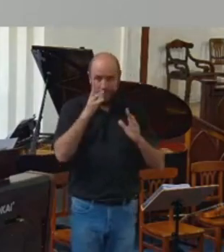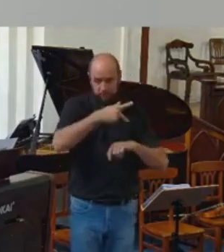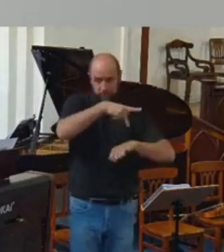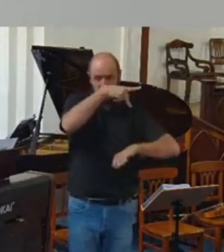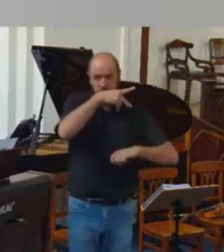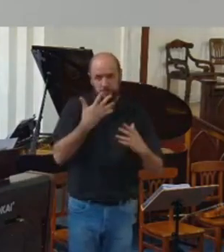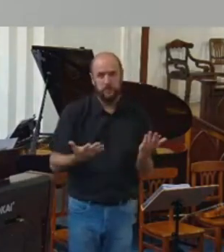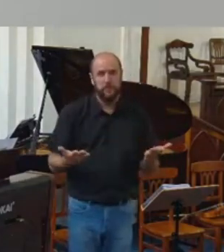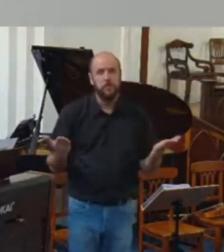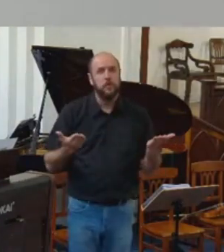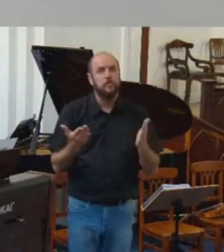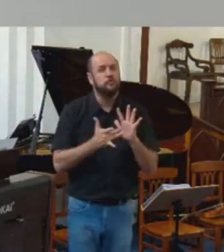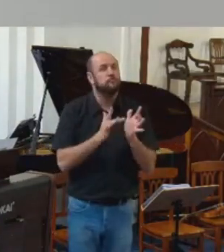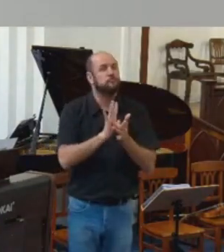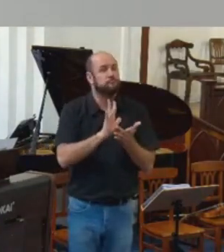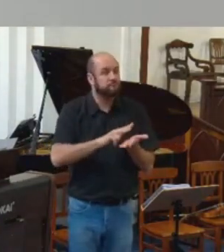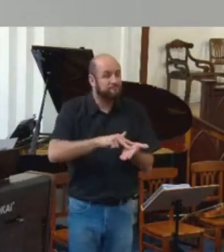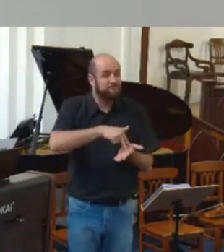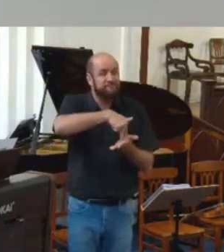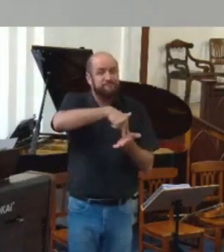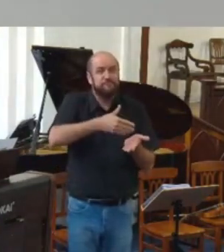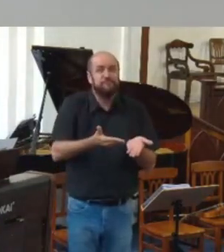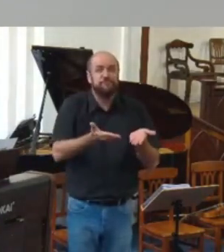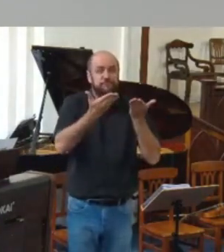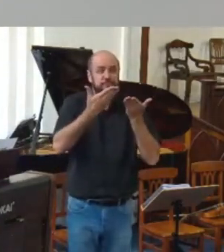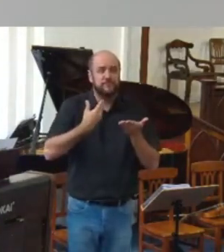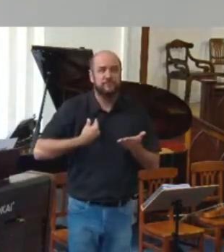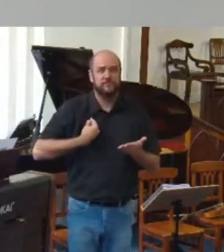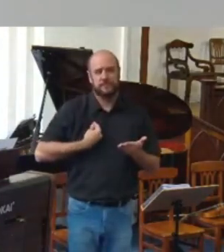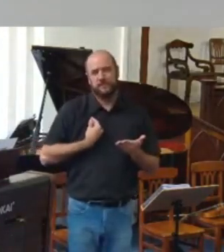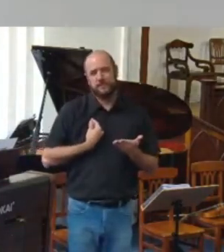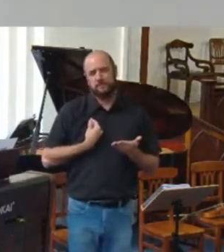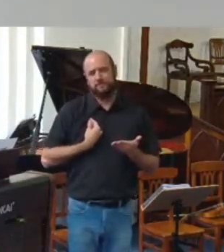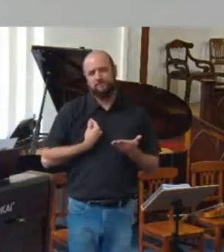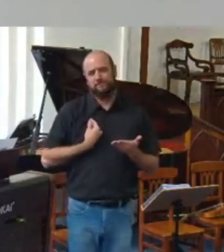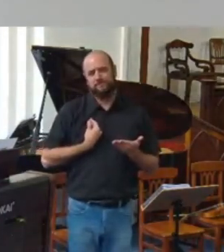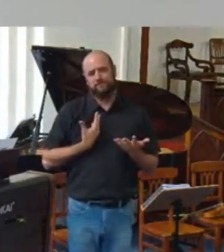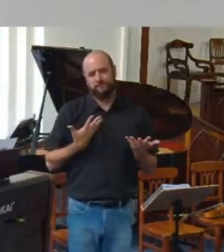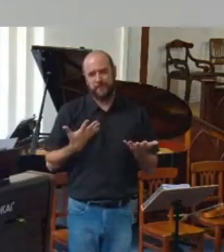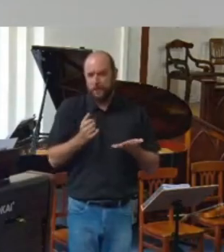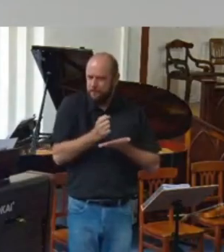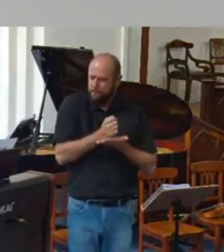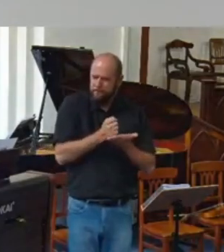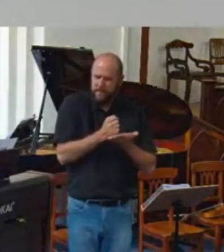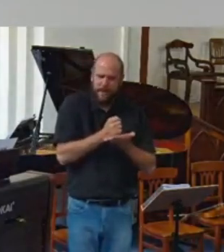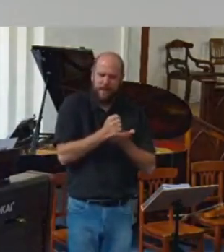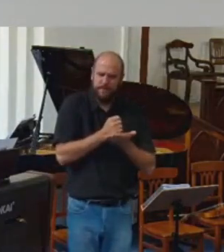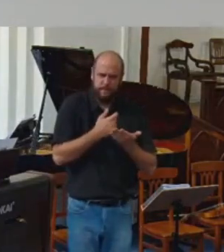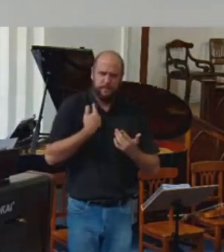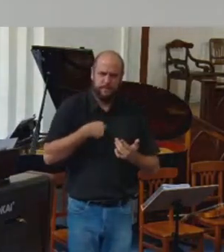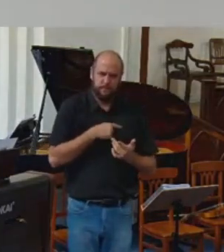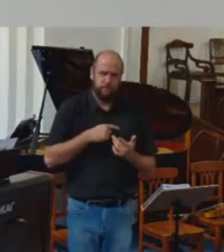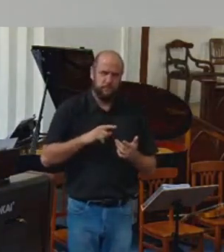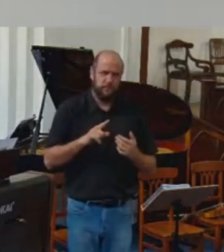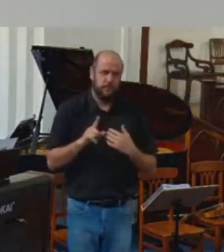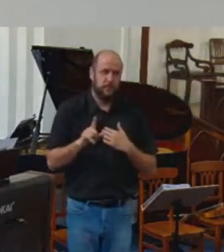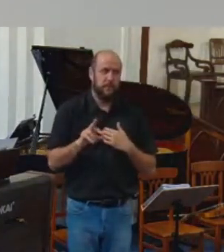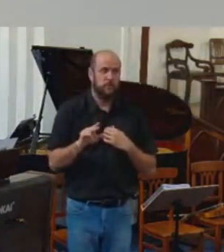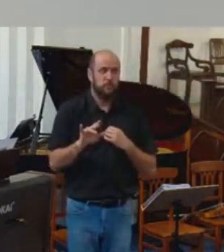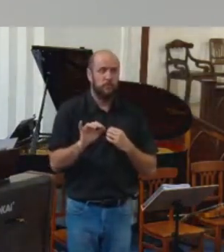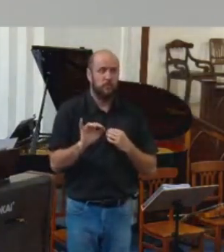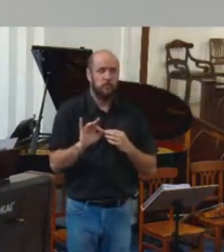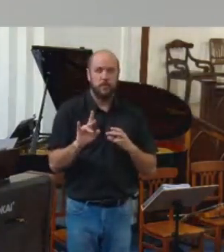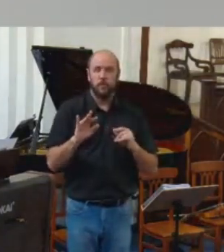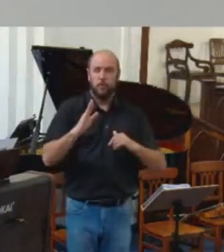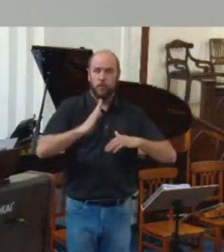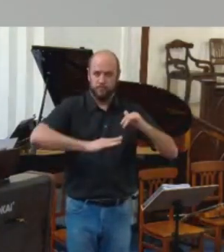isso, a ressurreição de Cristo, que isso é um fundamento, mais ou menos como um fundamento